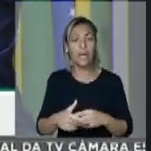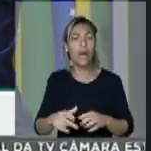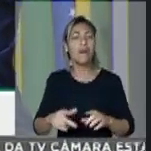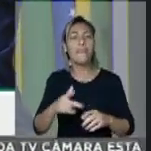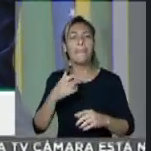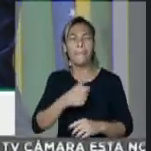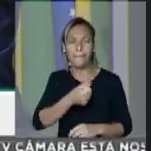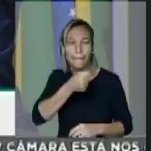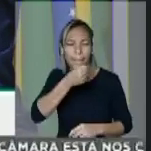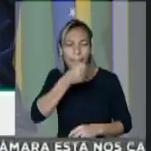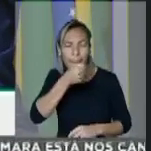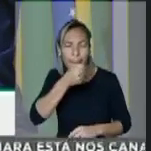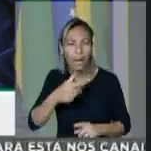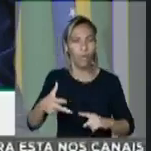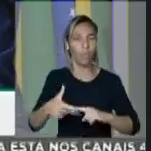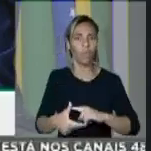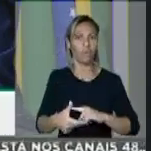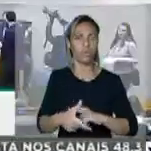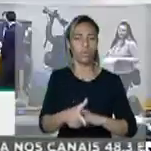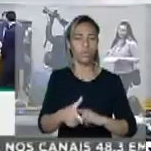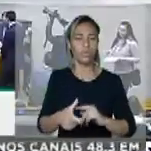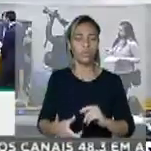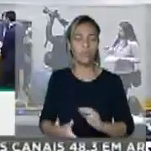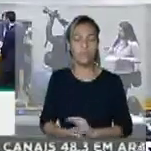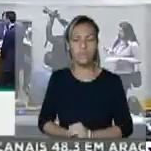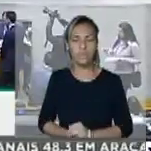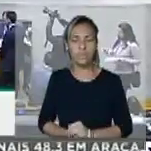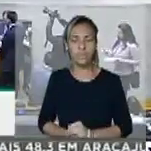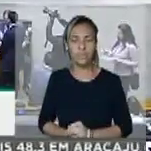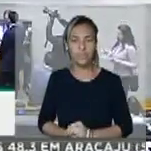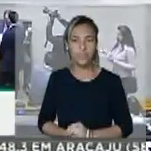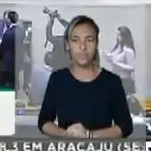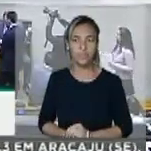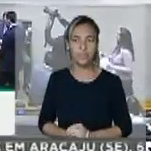presidente. Senhor presidente, só para